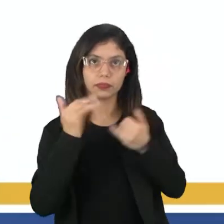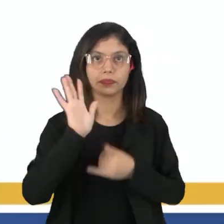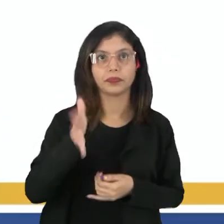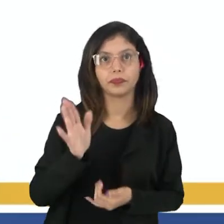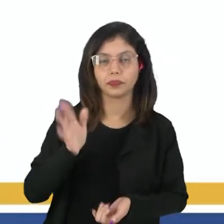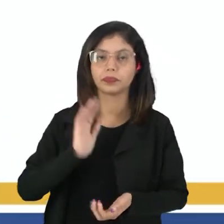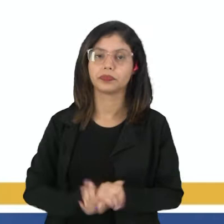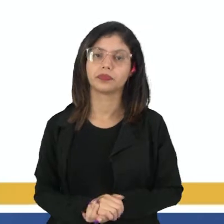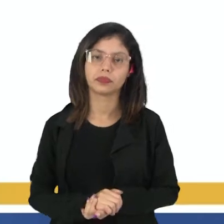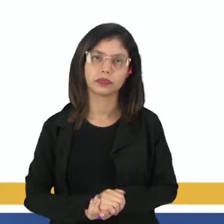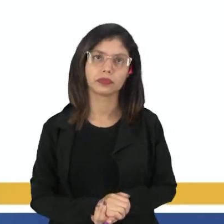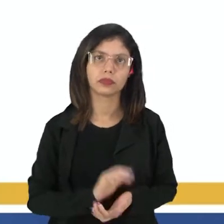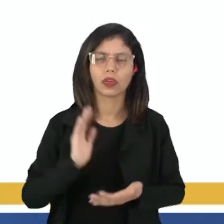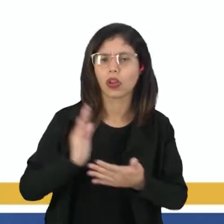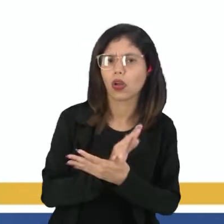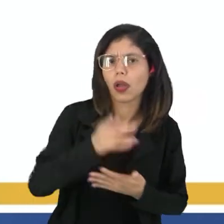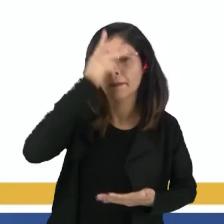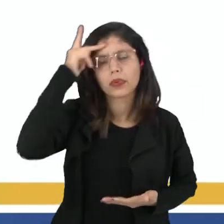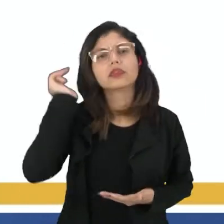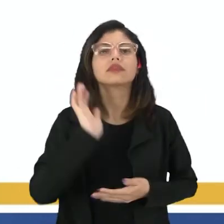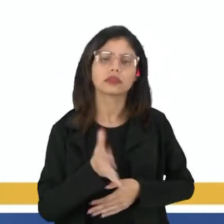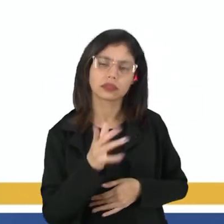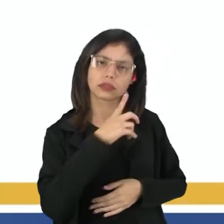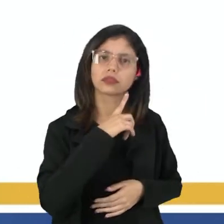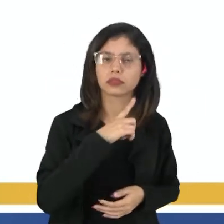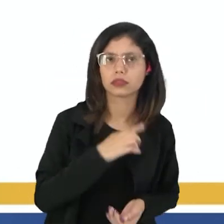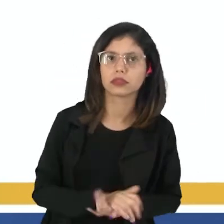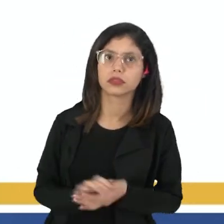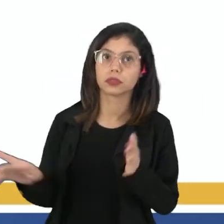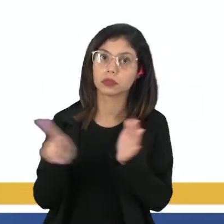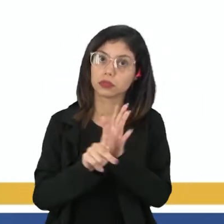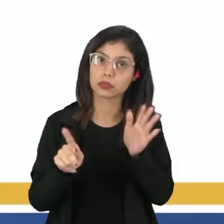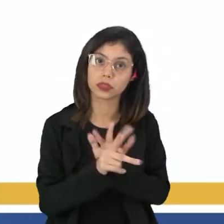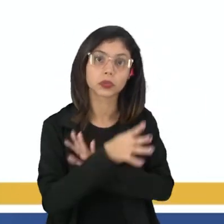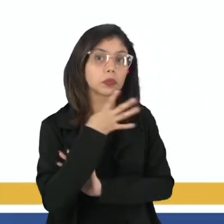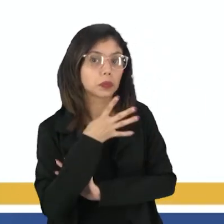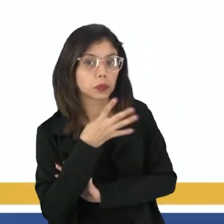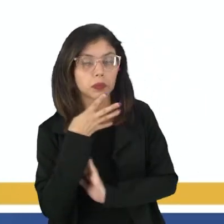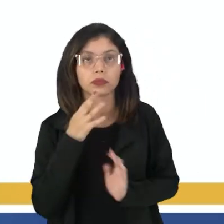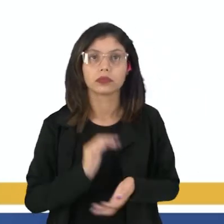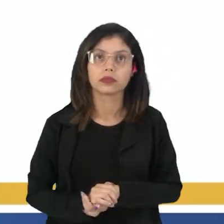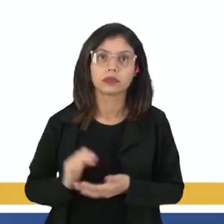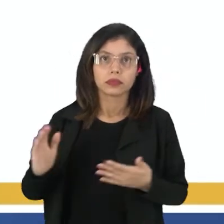que eu vou passar com alguém que tem prestígio, com alguém oficialmente